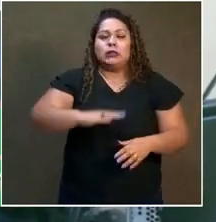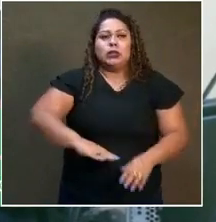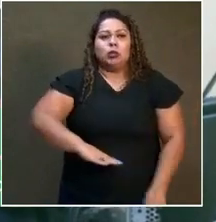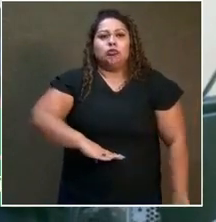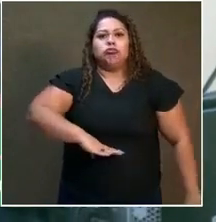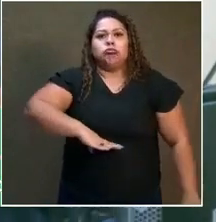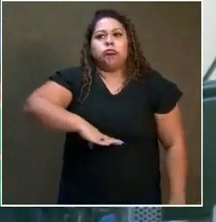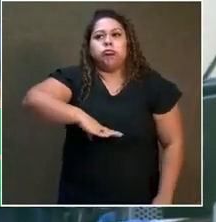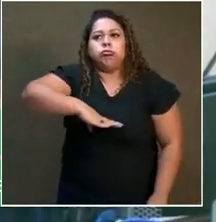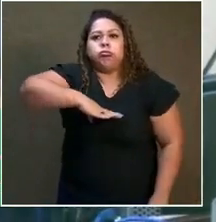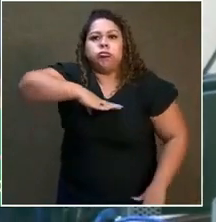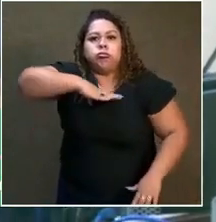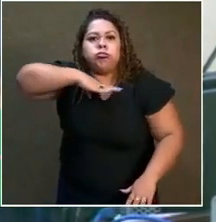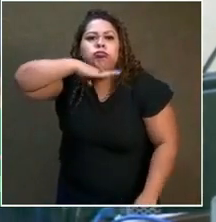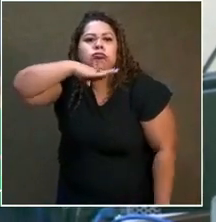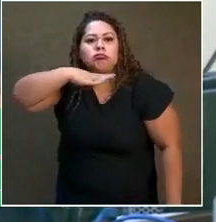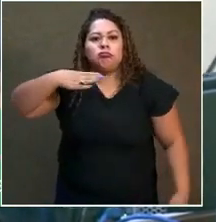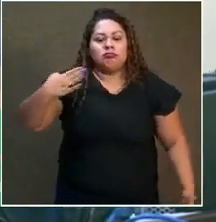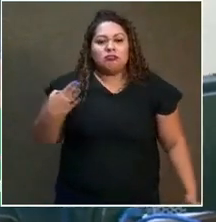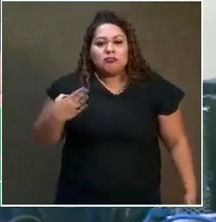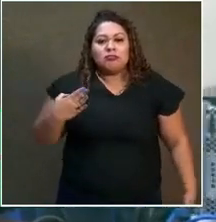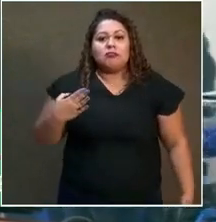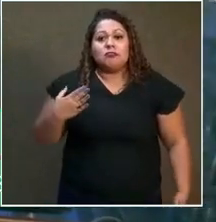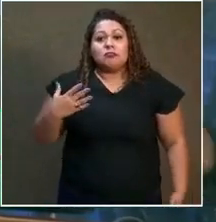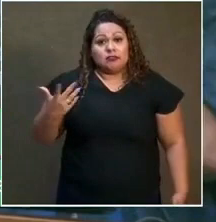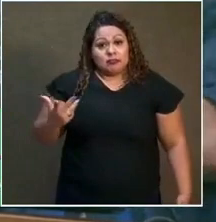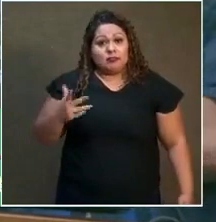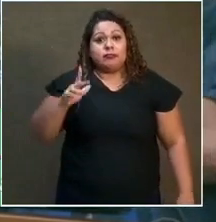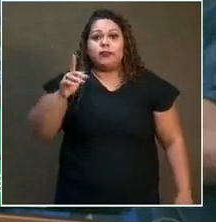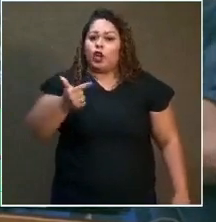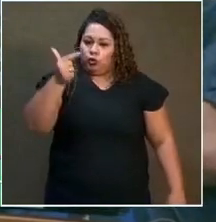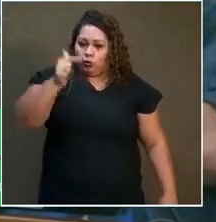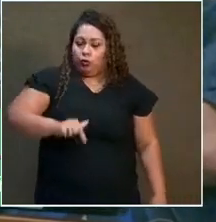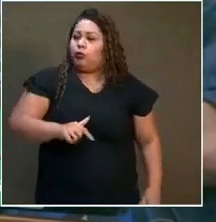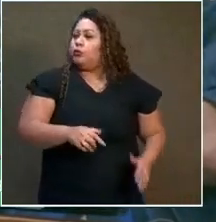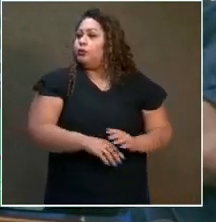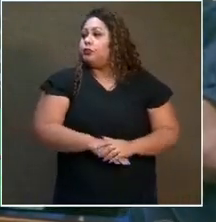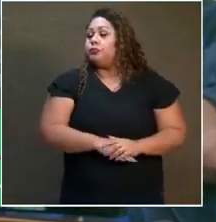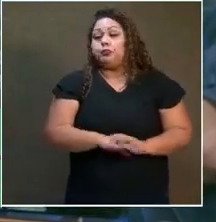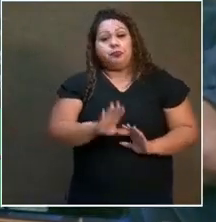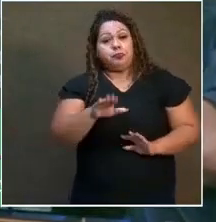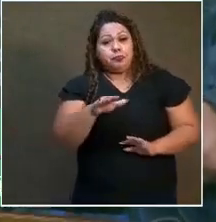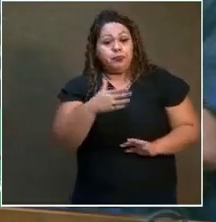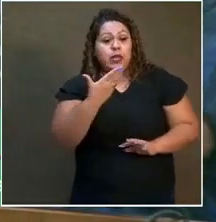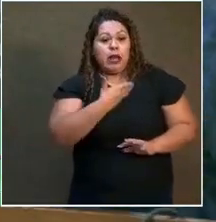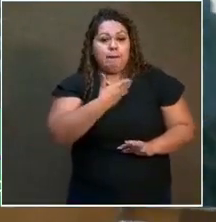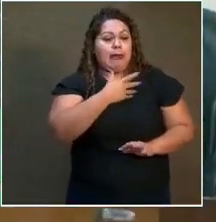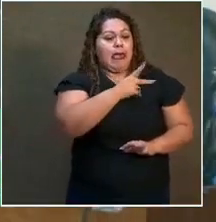de absolutamente tudo. A Kelly, volta lá no depoimento da Kelly.